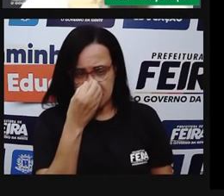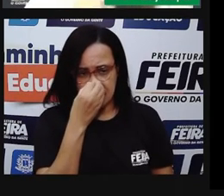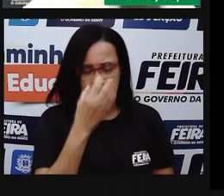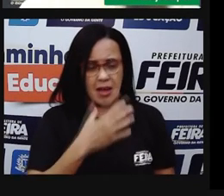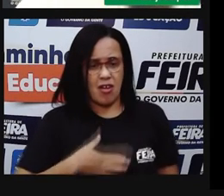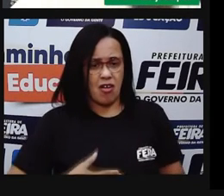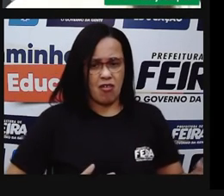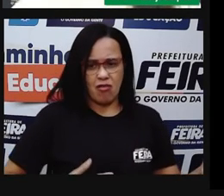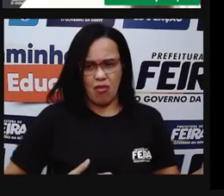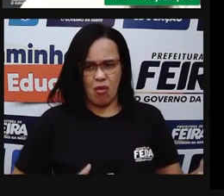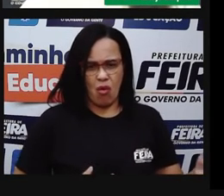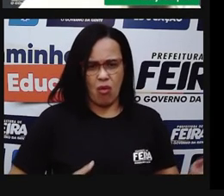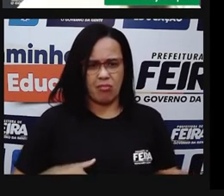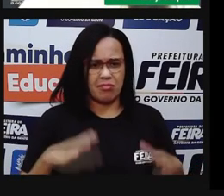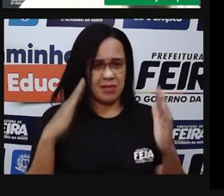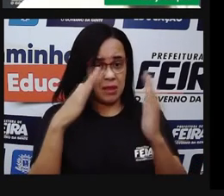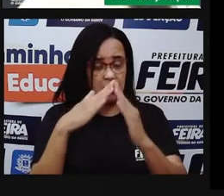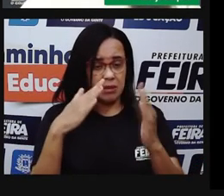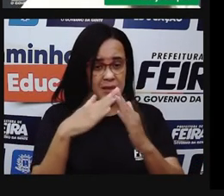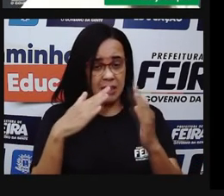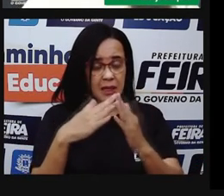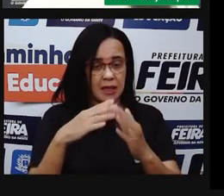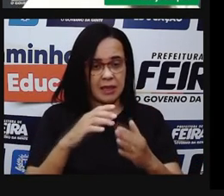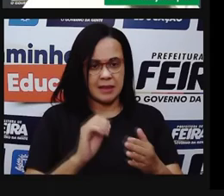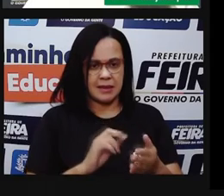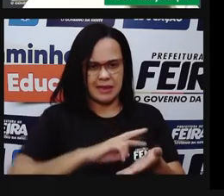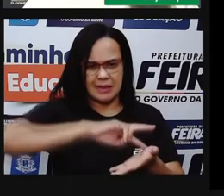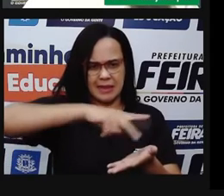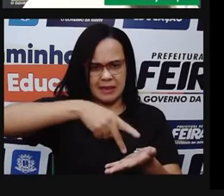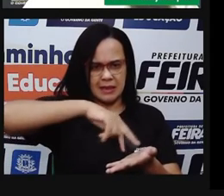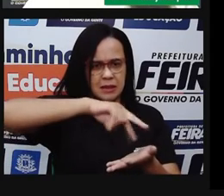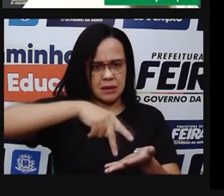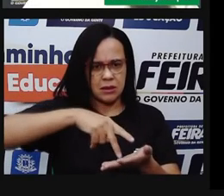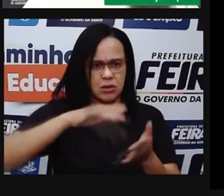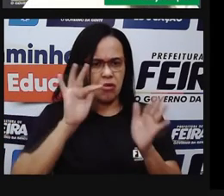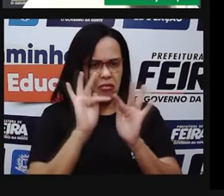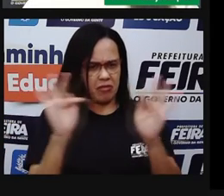dançando. A gente pode considerar uma frase, gente?